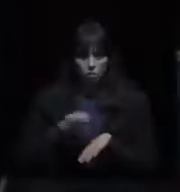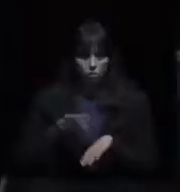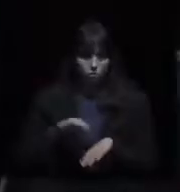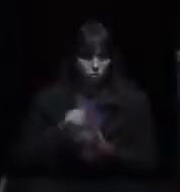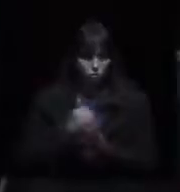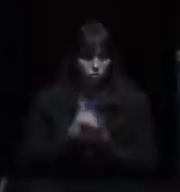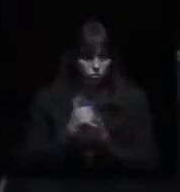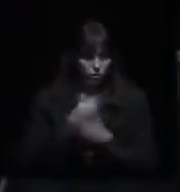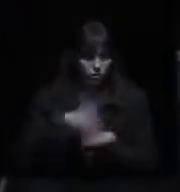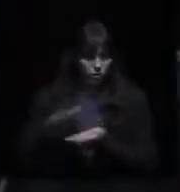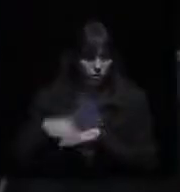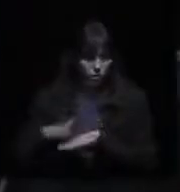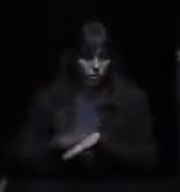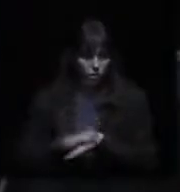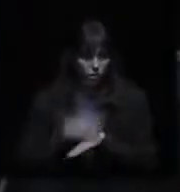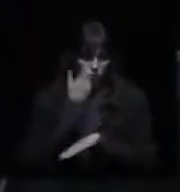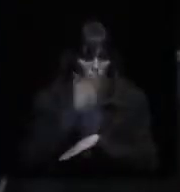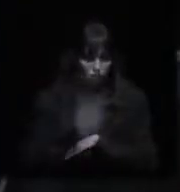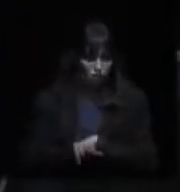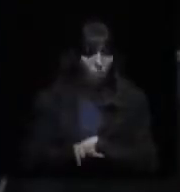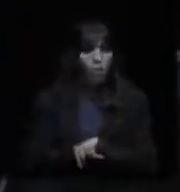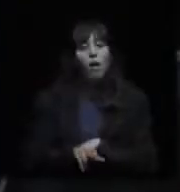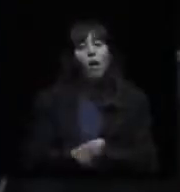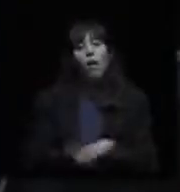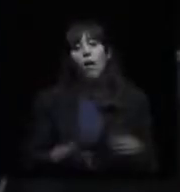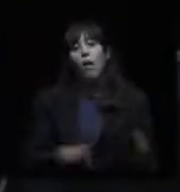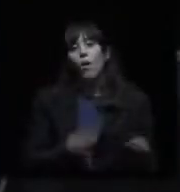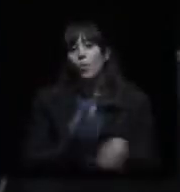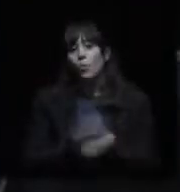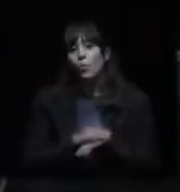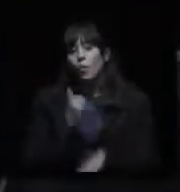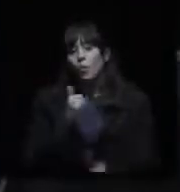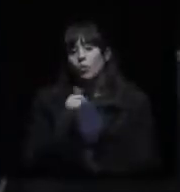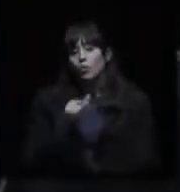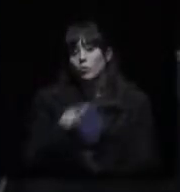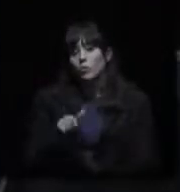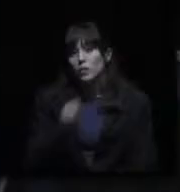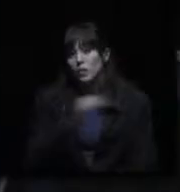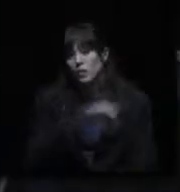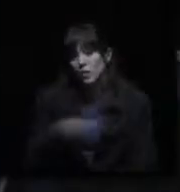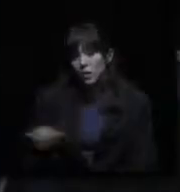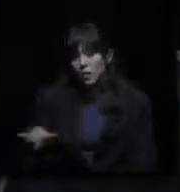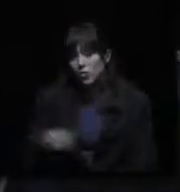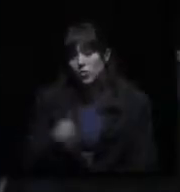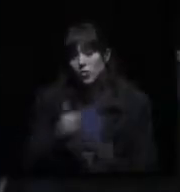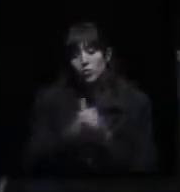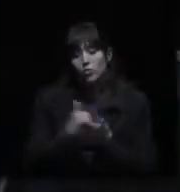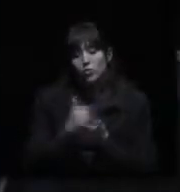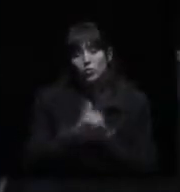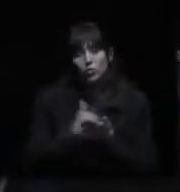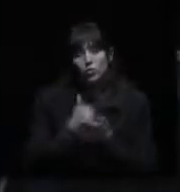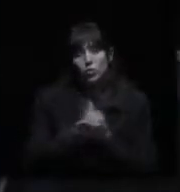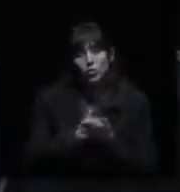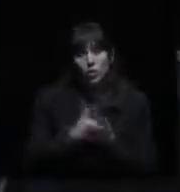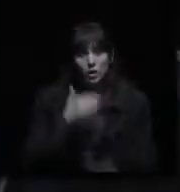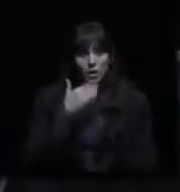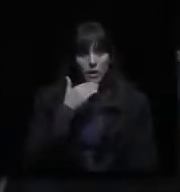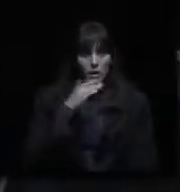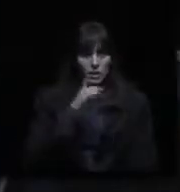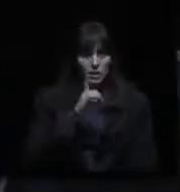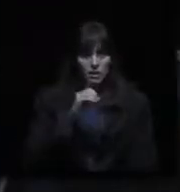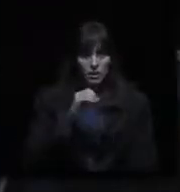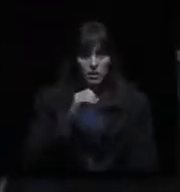trabalhadores devido a aposentações, uma vez que quase 2.500 trabalhadores têm uma idade superior a 60